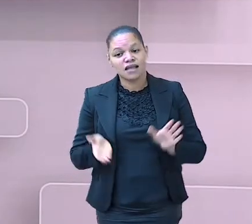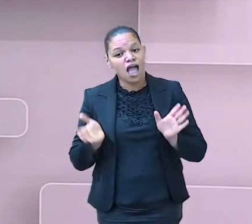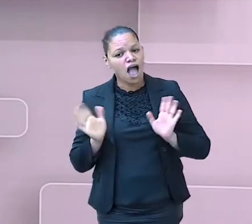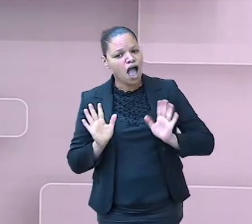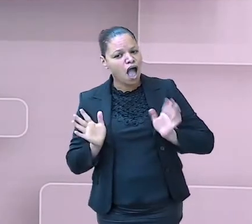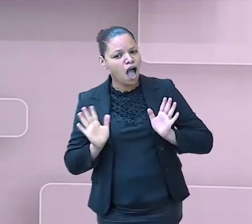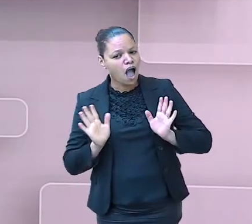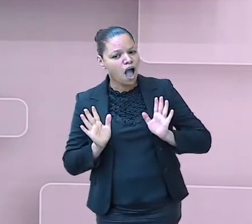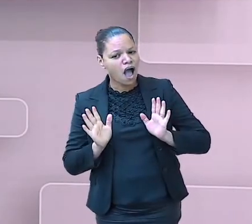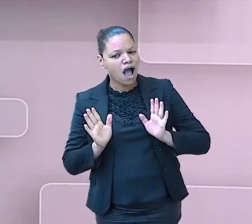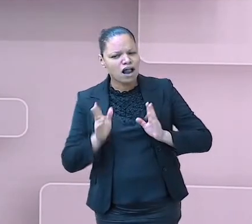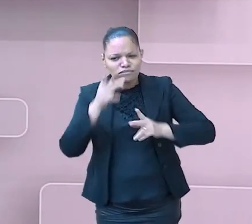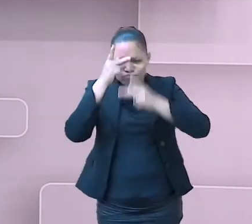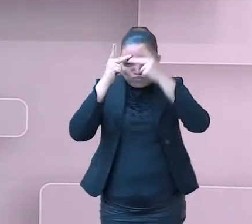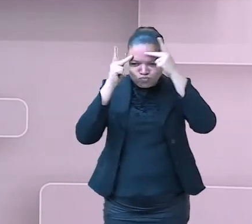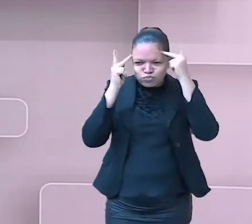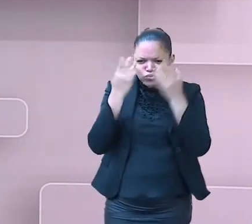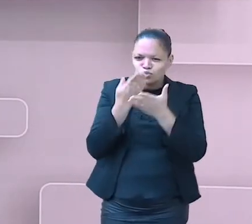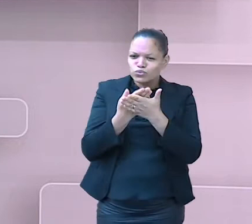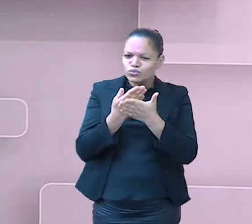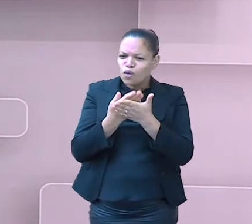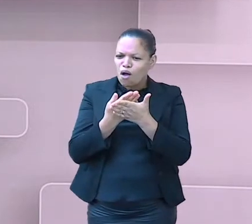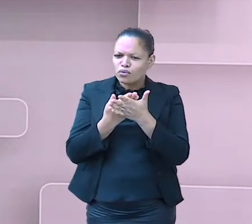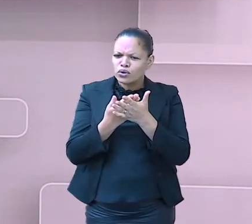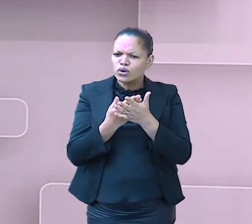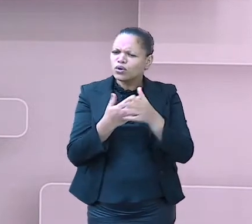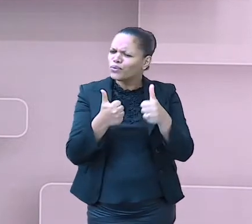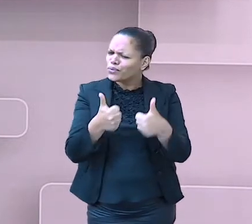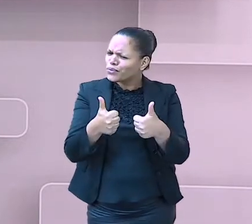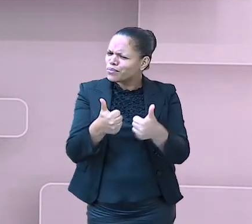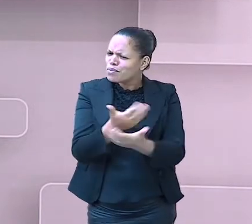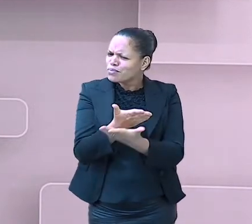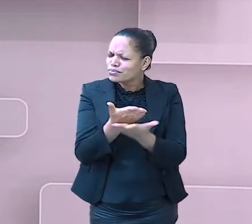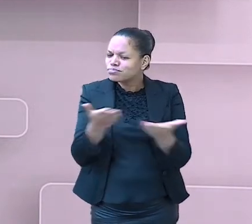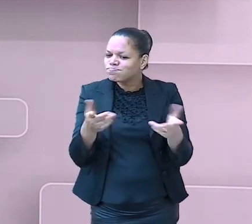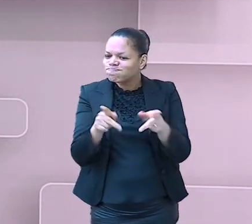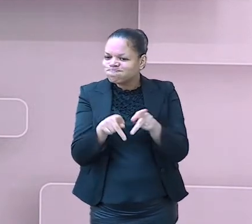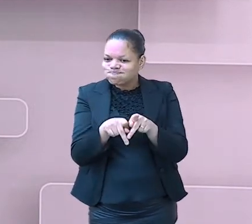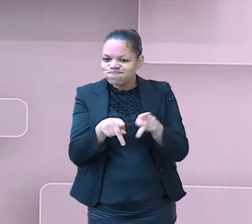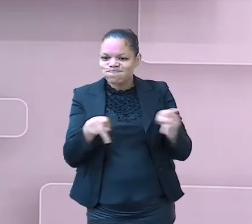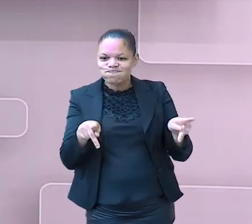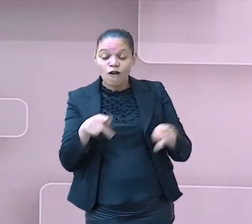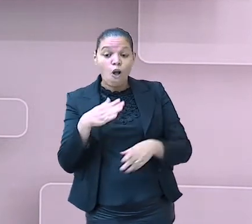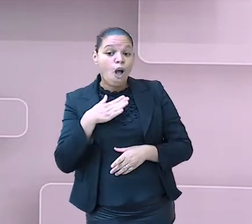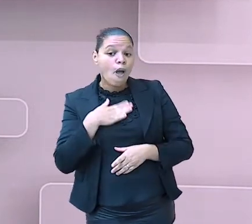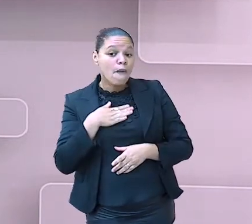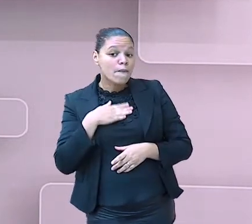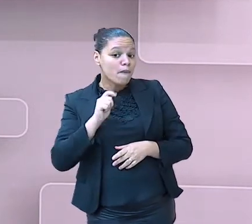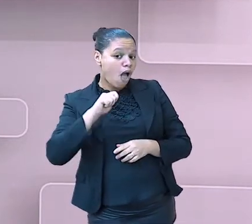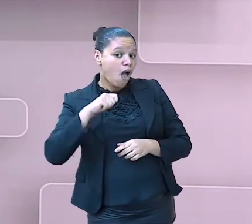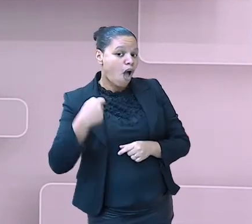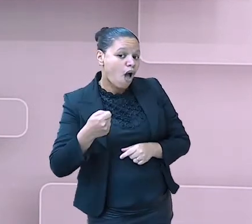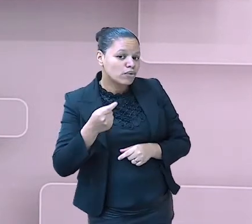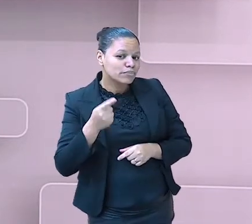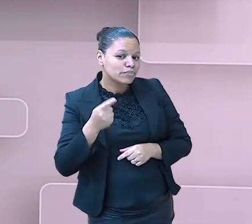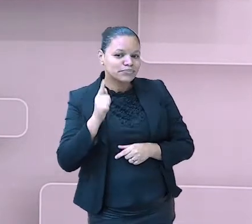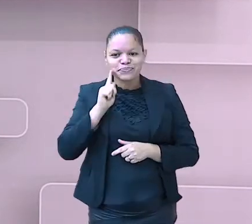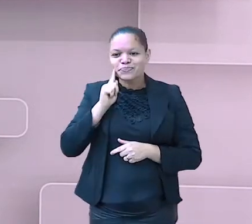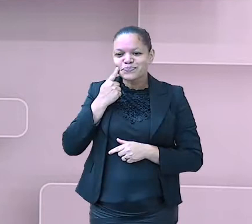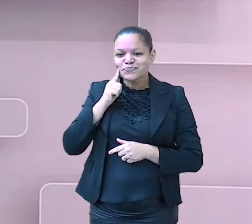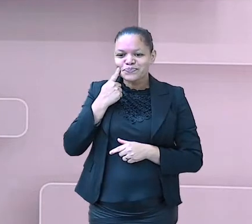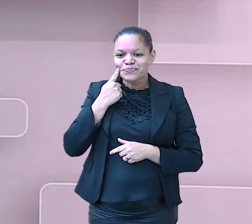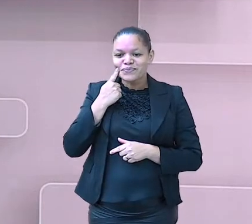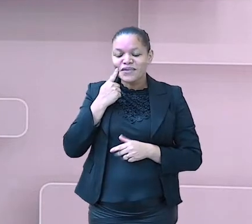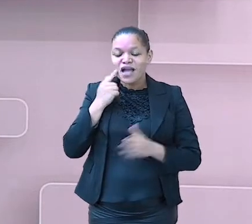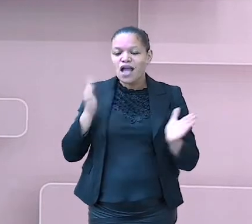Olá, estudantes! Tudo bem com vocês? Sou a professora Gisele e na nossa aula de